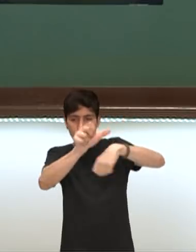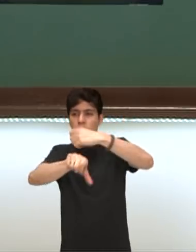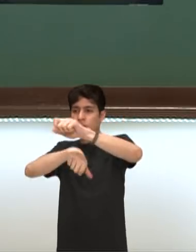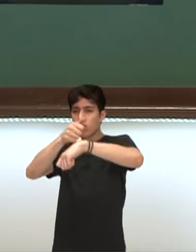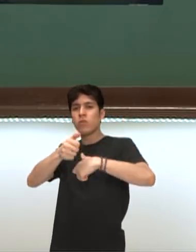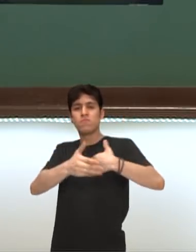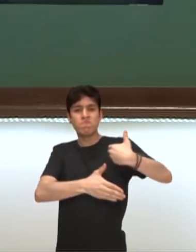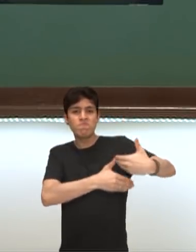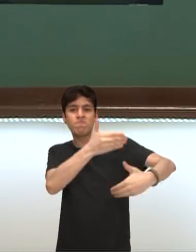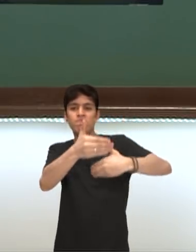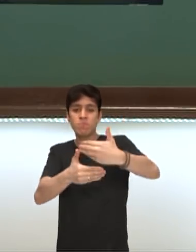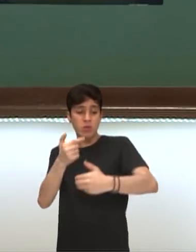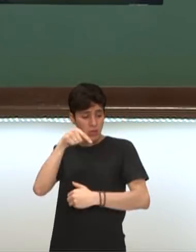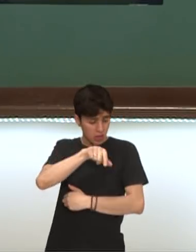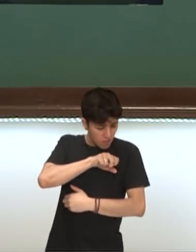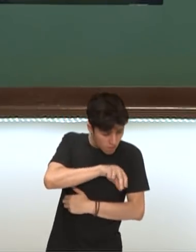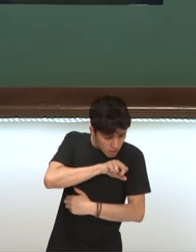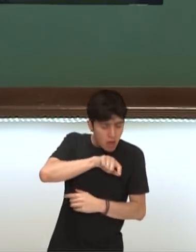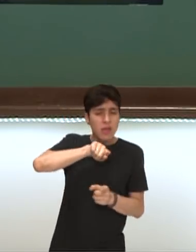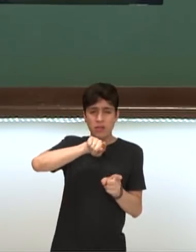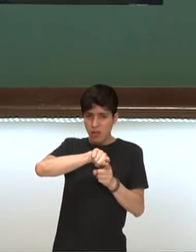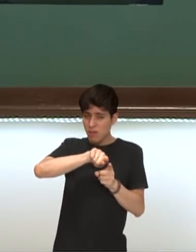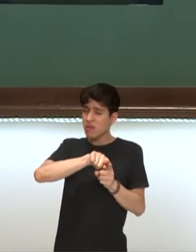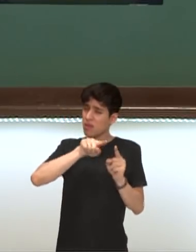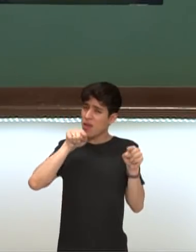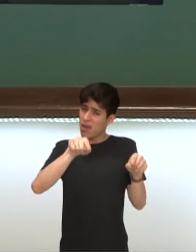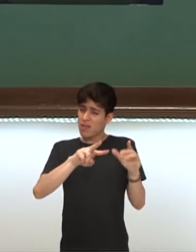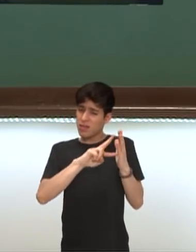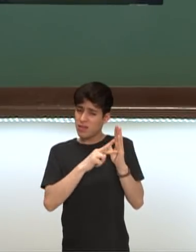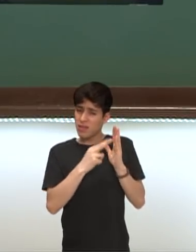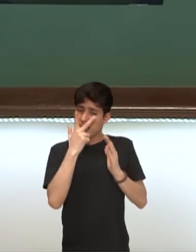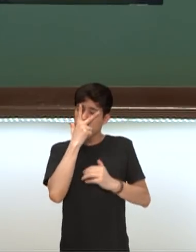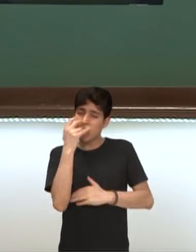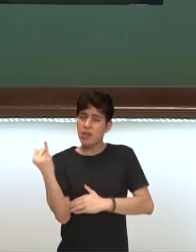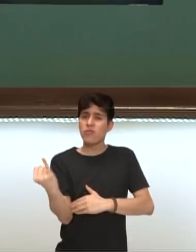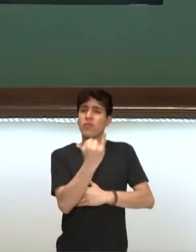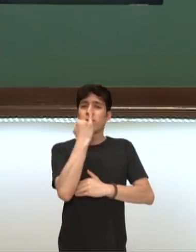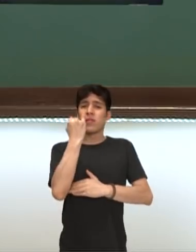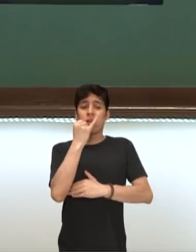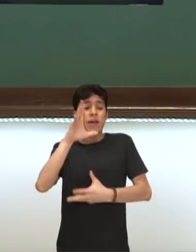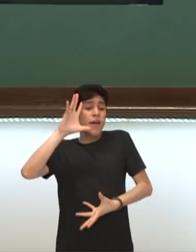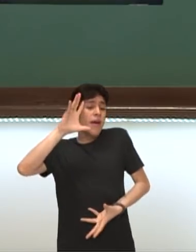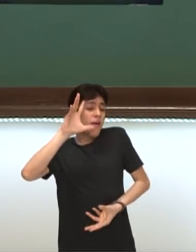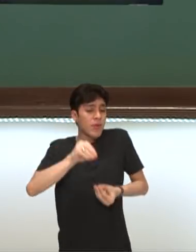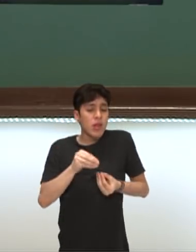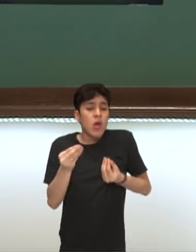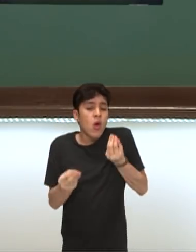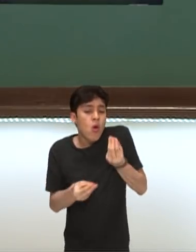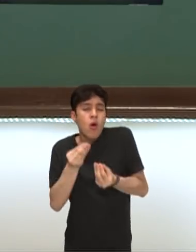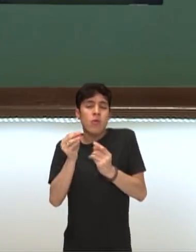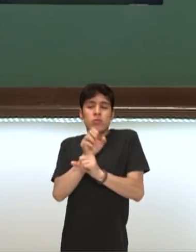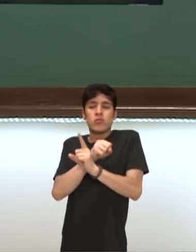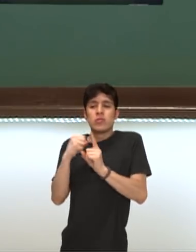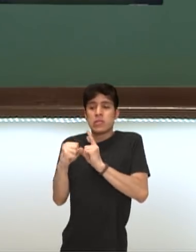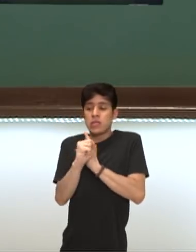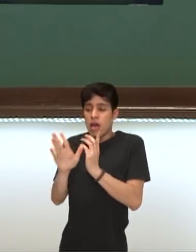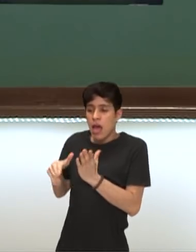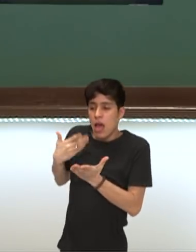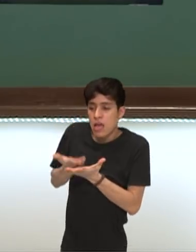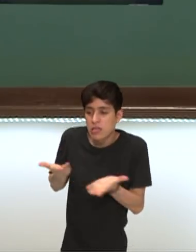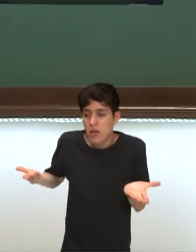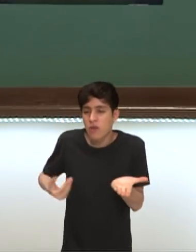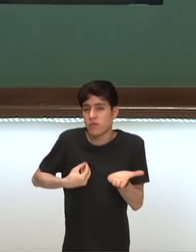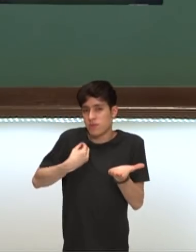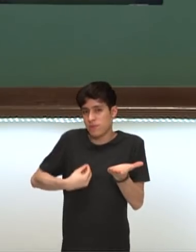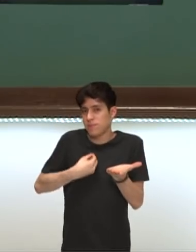os vírus eles são importantes para a sociedade que nós compreendemos hoje em dia, a forma como a vida